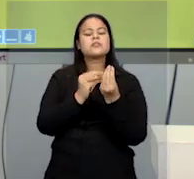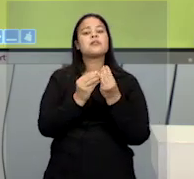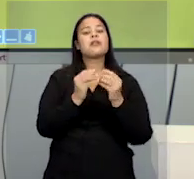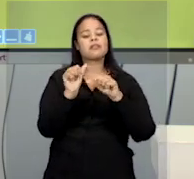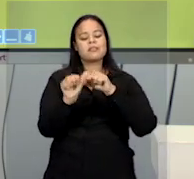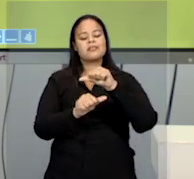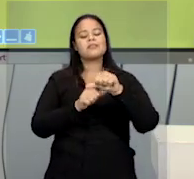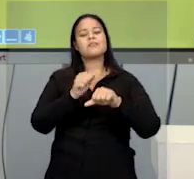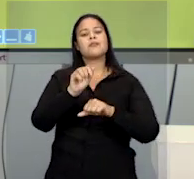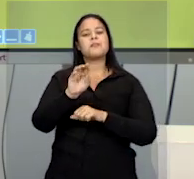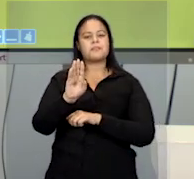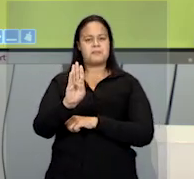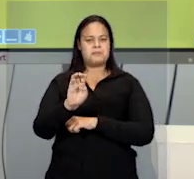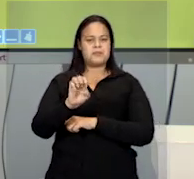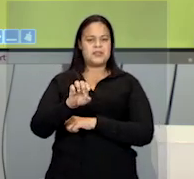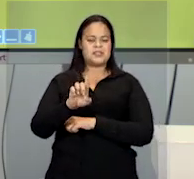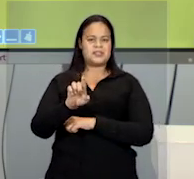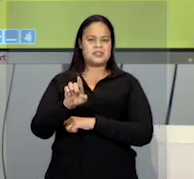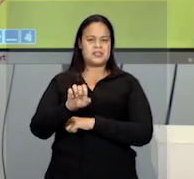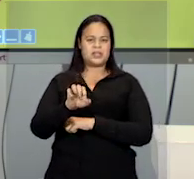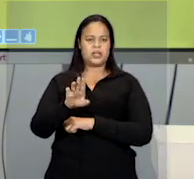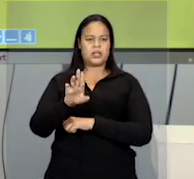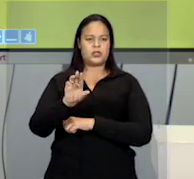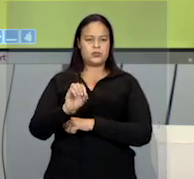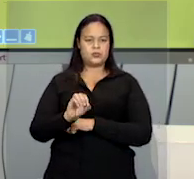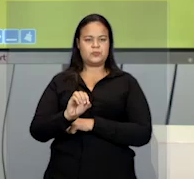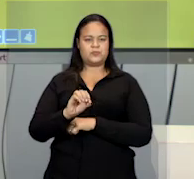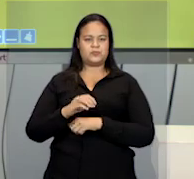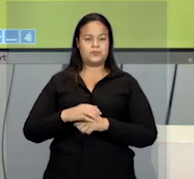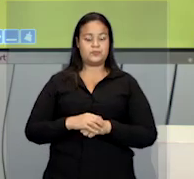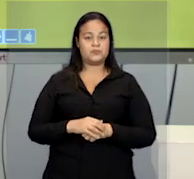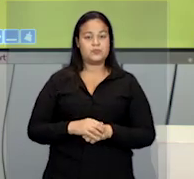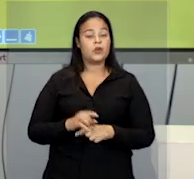no final. Qual que é o meu objetivo? É ter o benzeno no final.